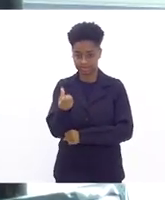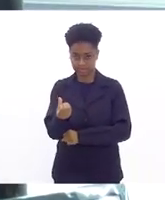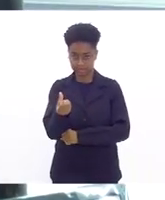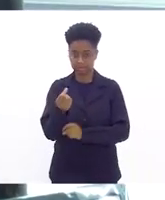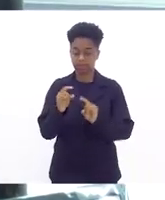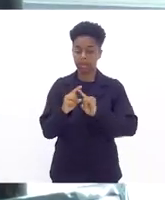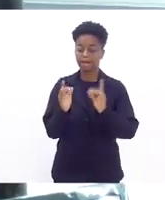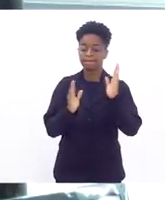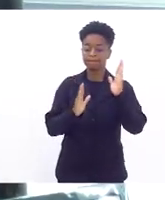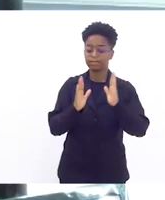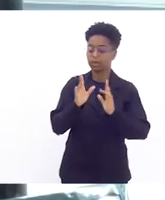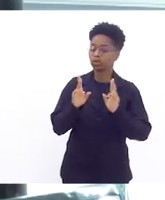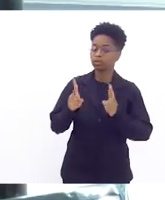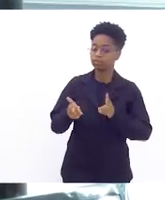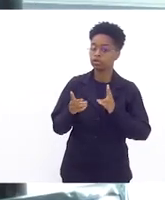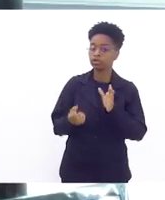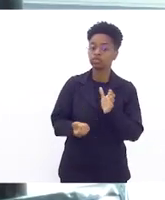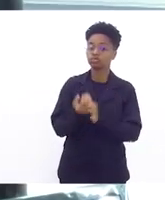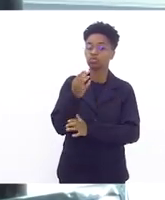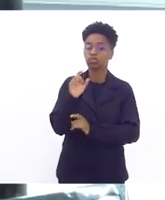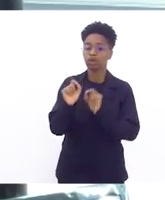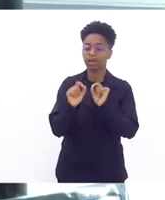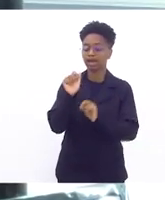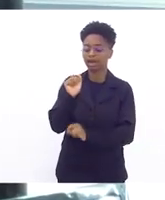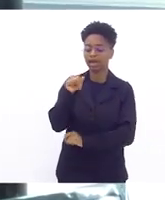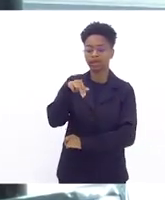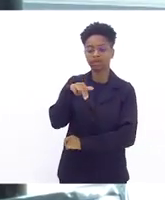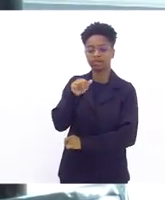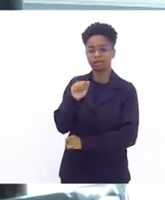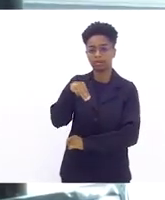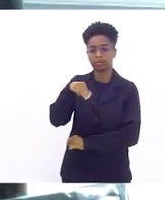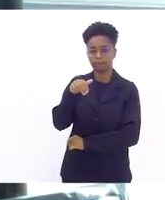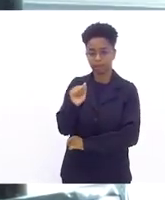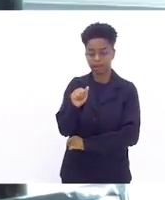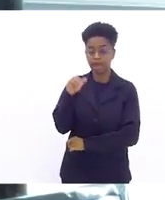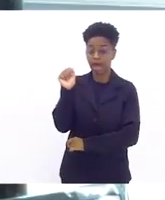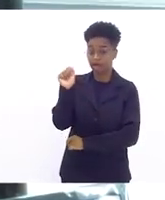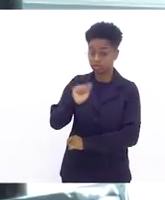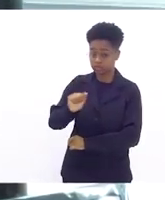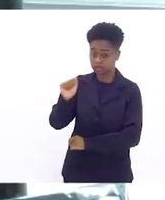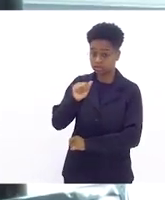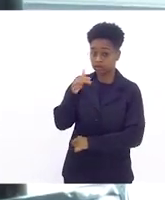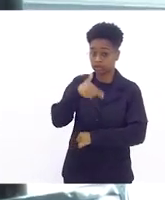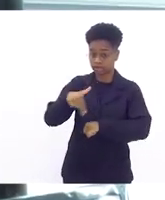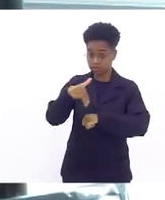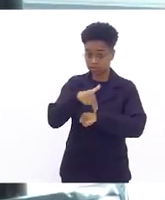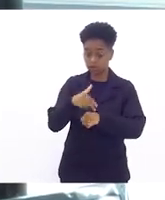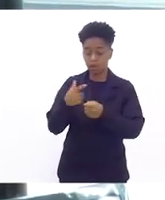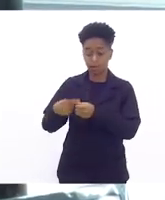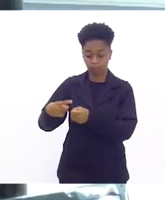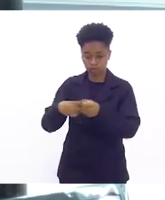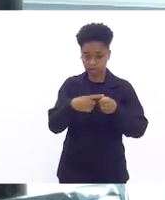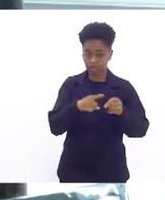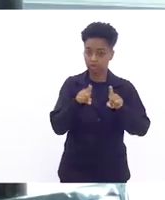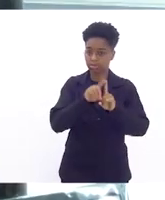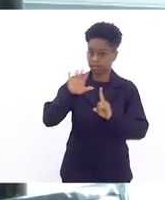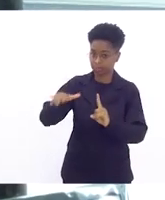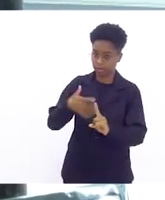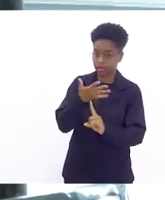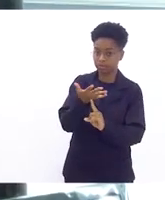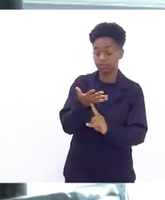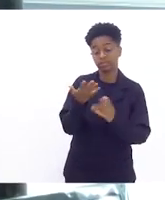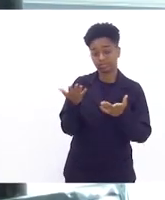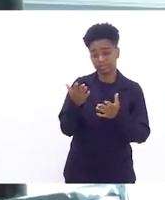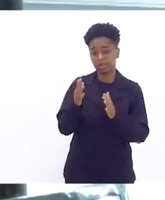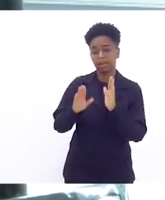época nasce uma entidade chamada que é Associação Nacional dos Municípios e meio ambiente e essa entidade